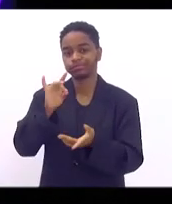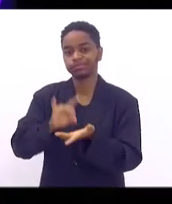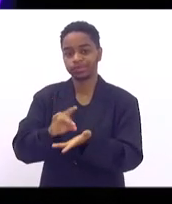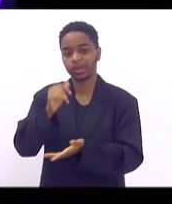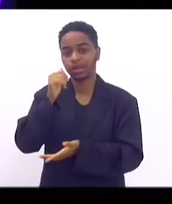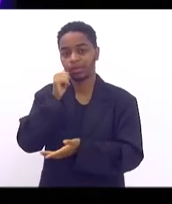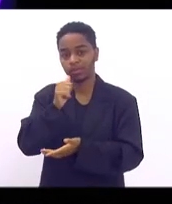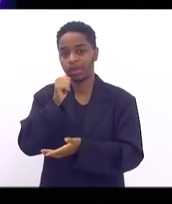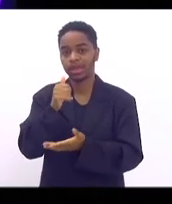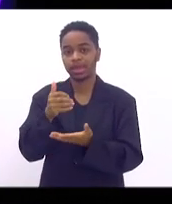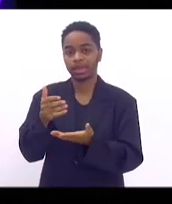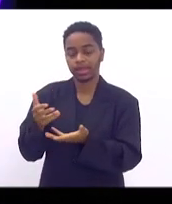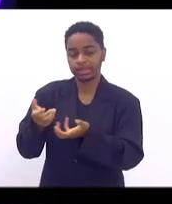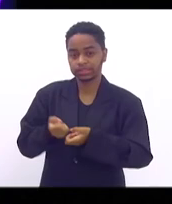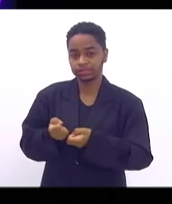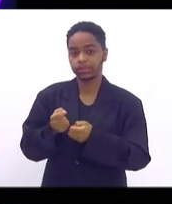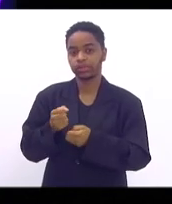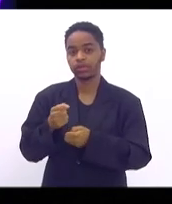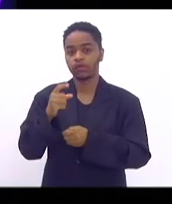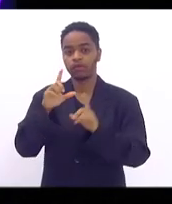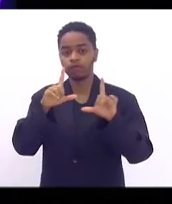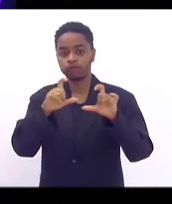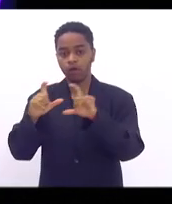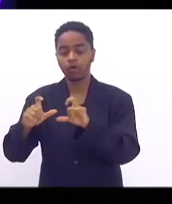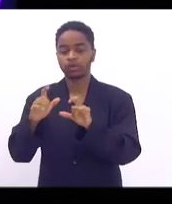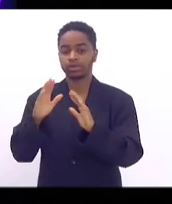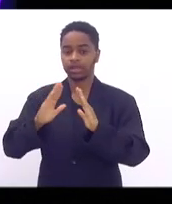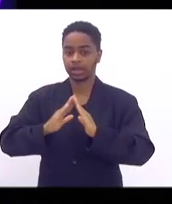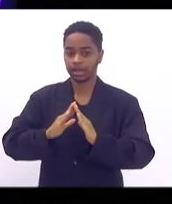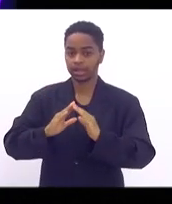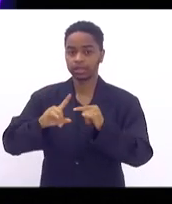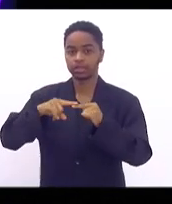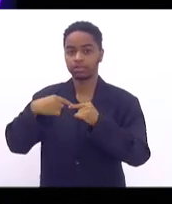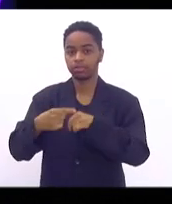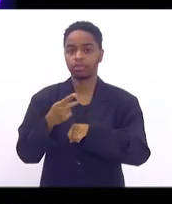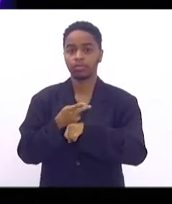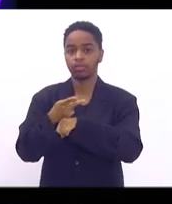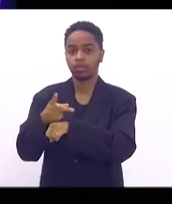né, essas imagens da casa. Ela procura o Nudem